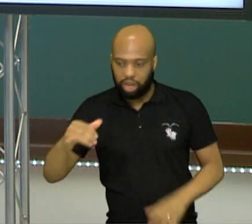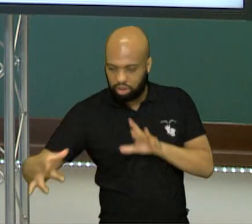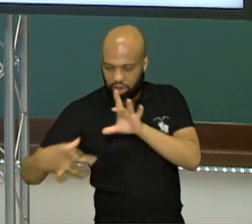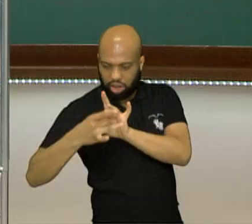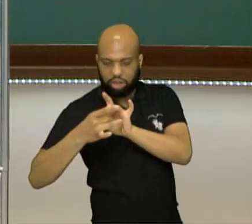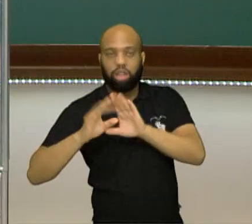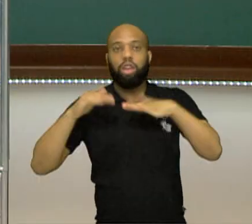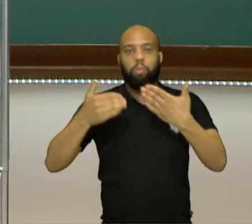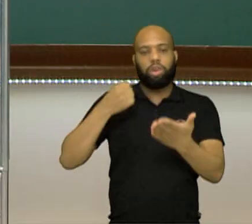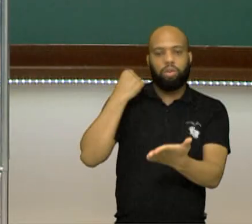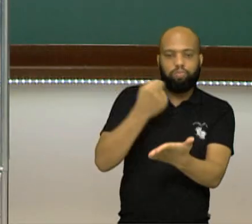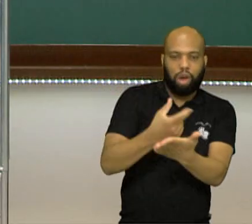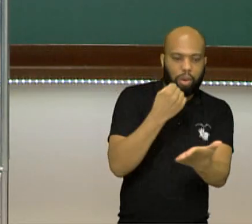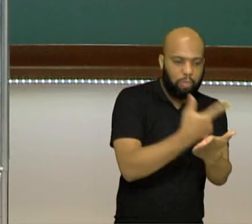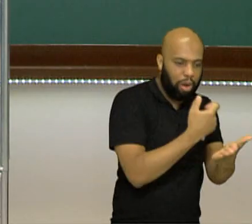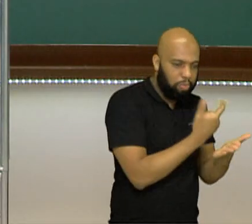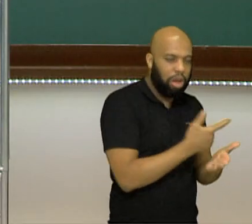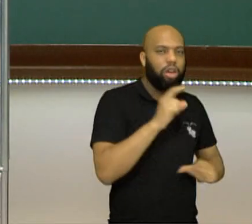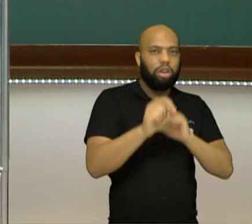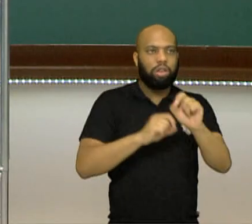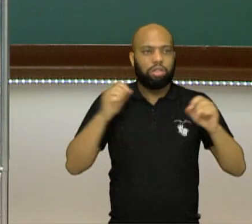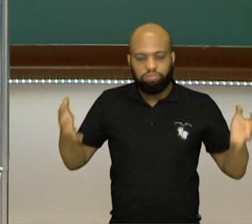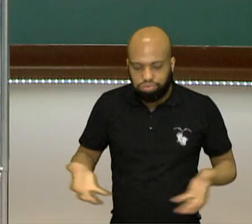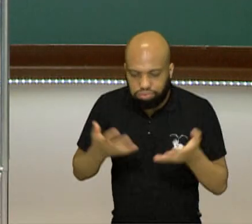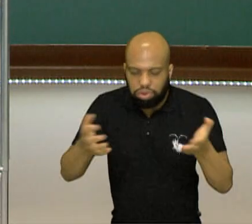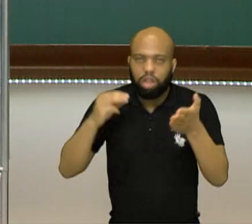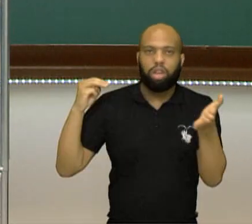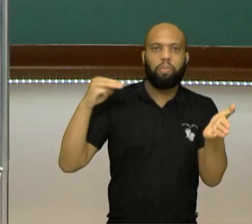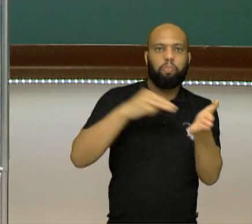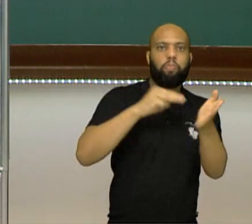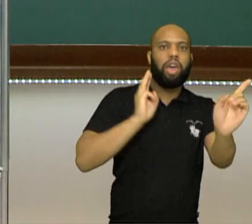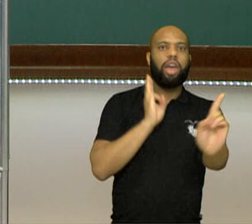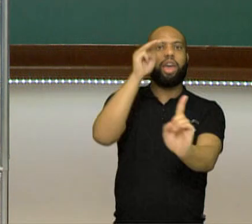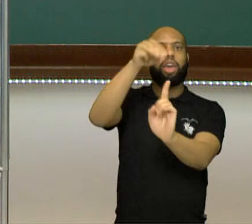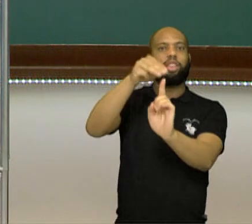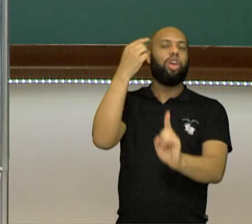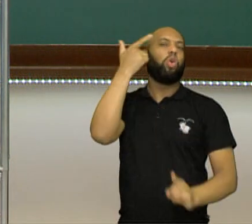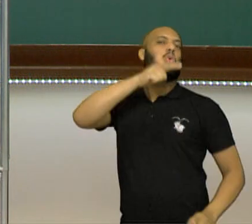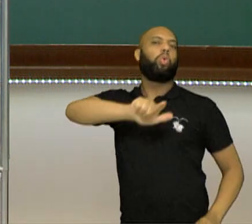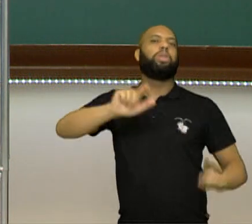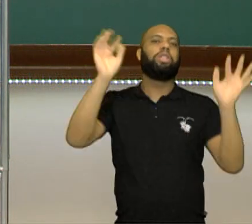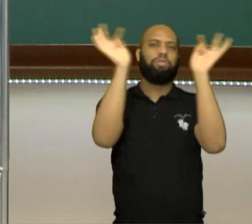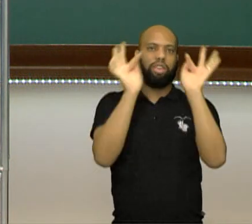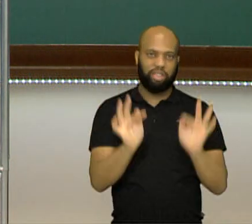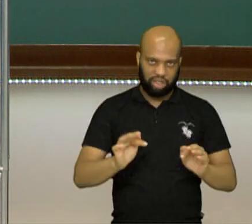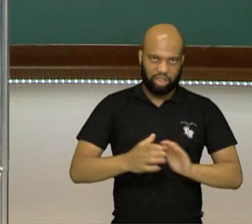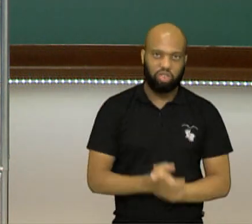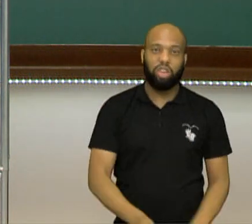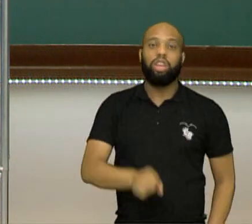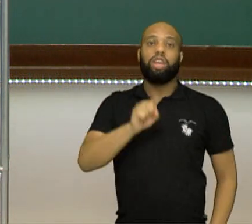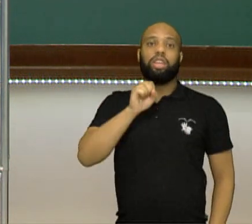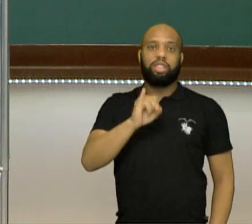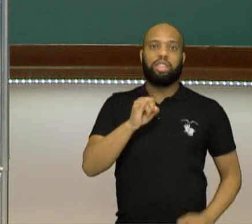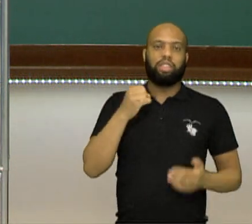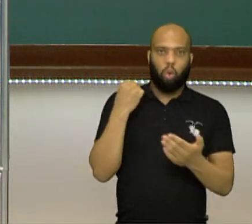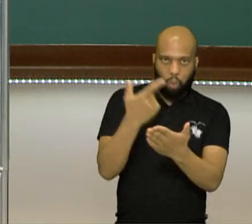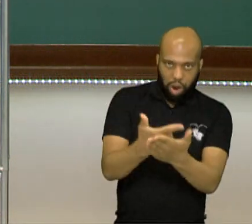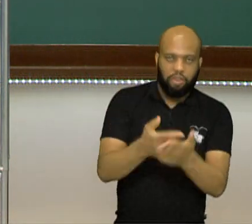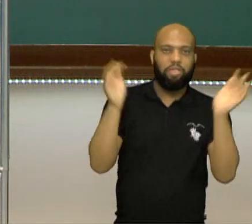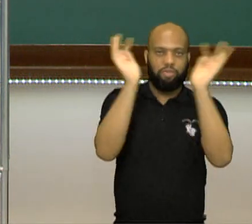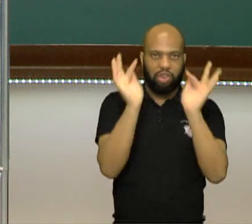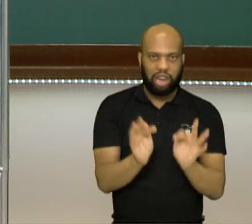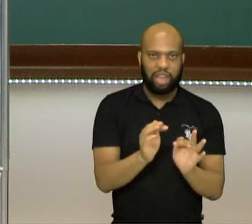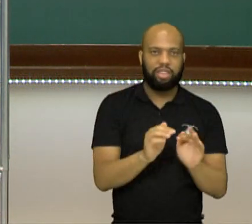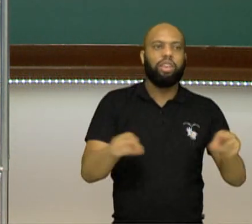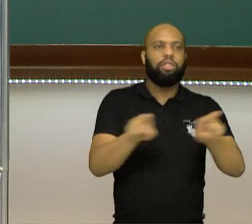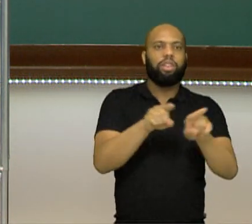O consumo como grande meta para se alcançar a felicidade. Cada vez comprar mais. Então, o cartão